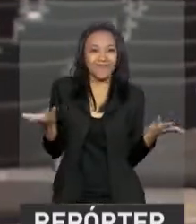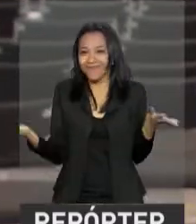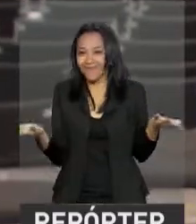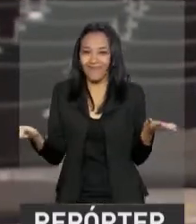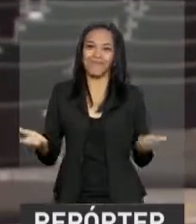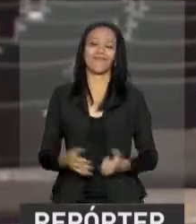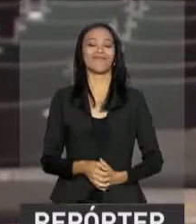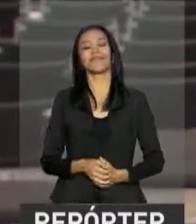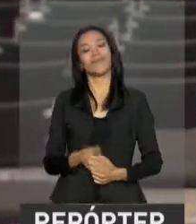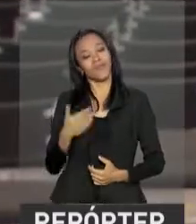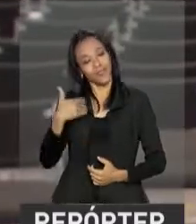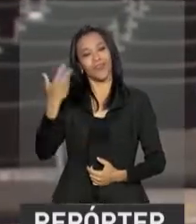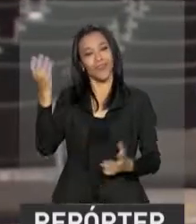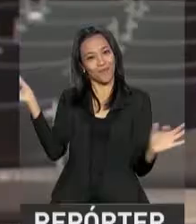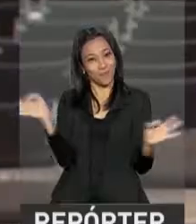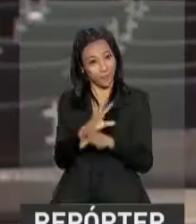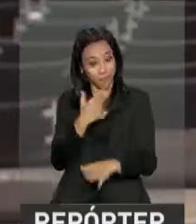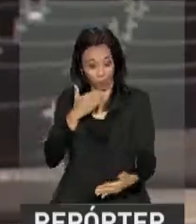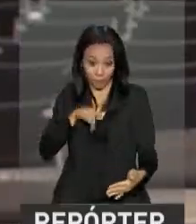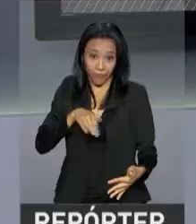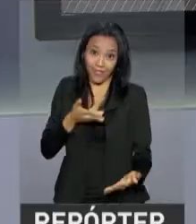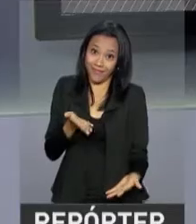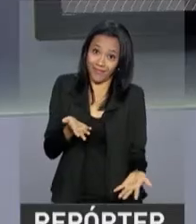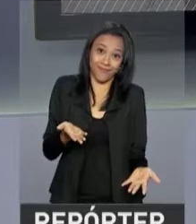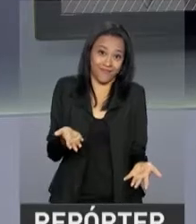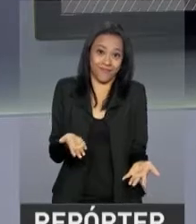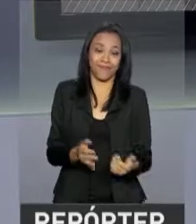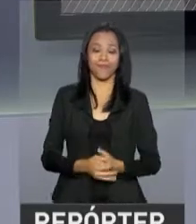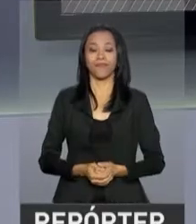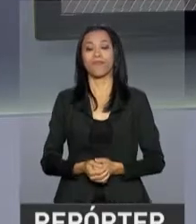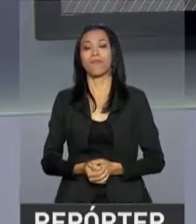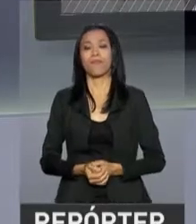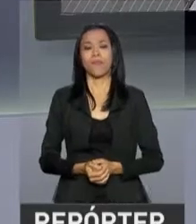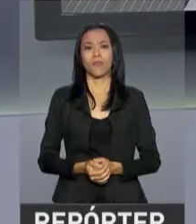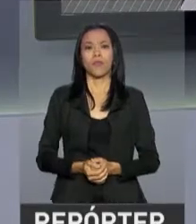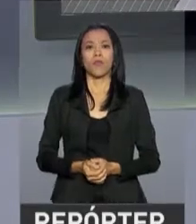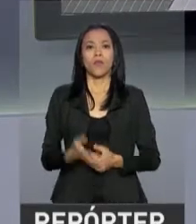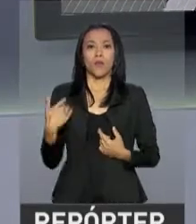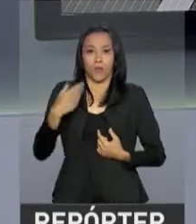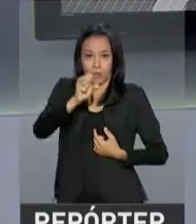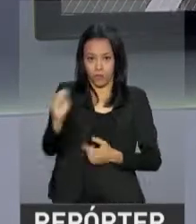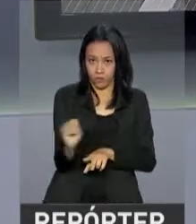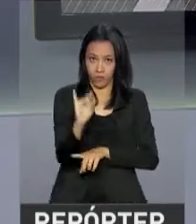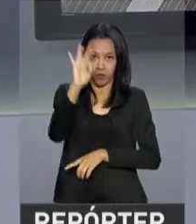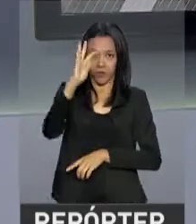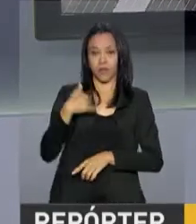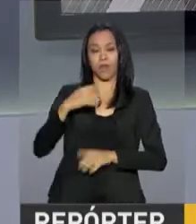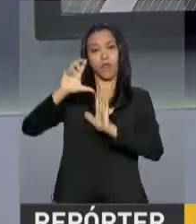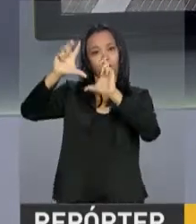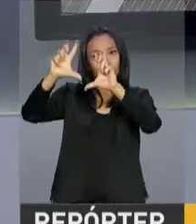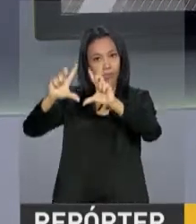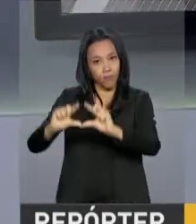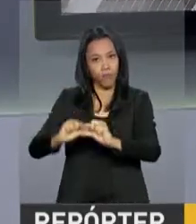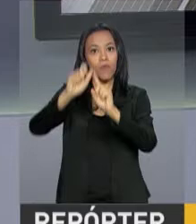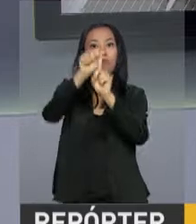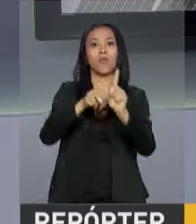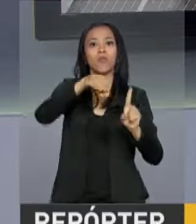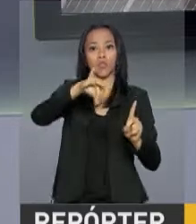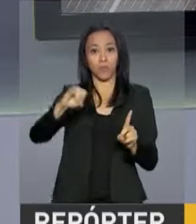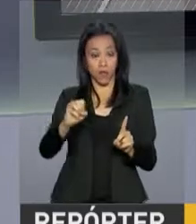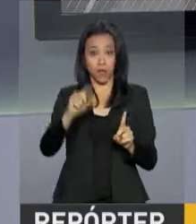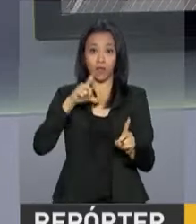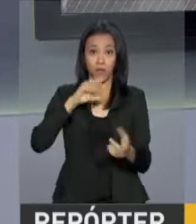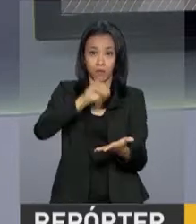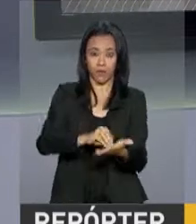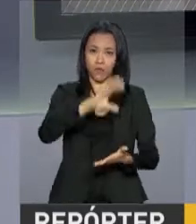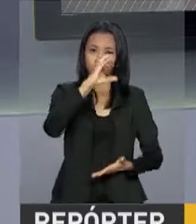que logo termina a prévia da inflação desacelerou em maio e registrou